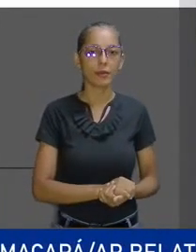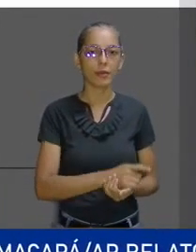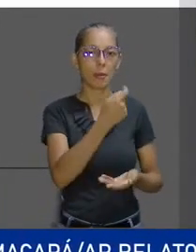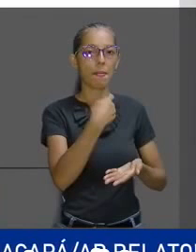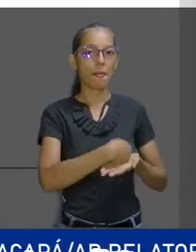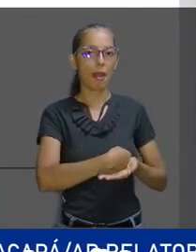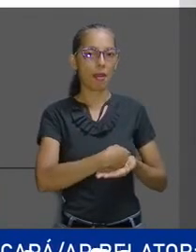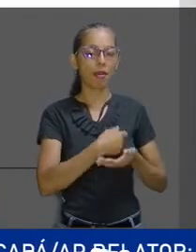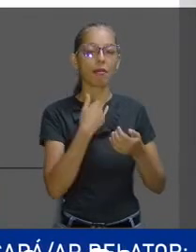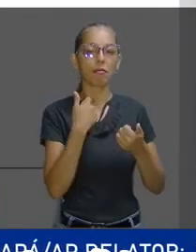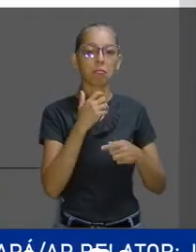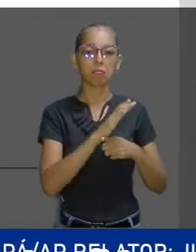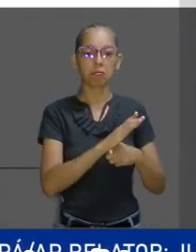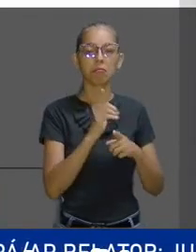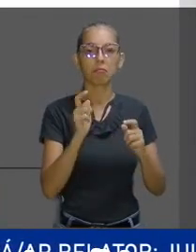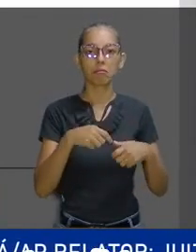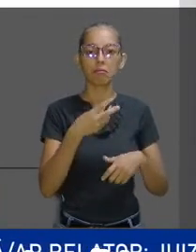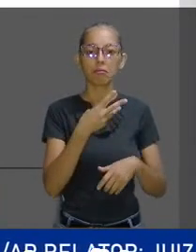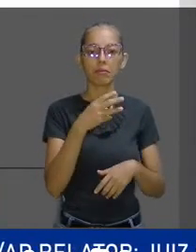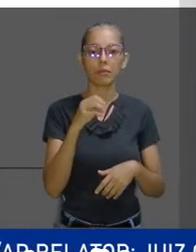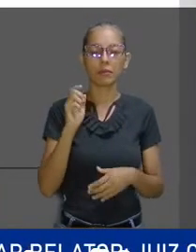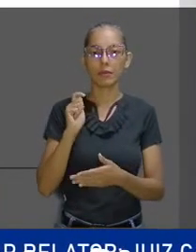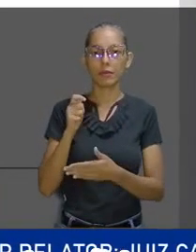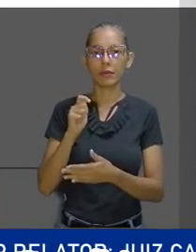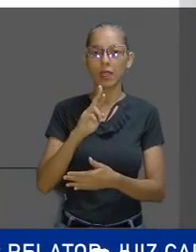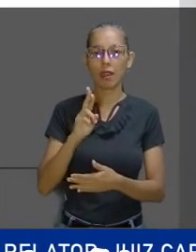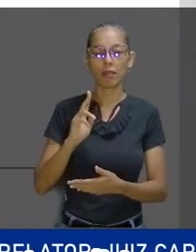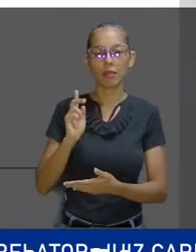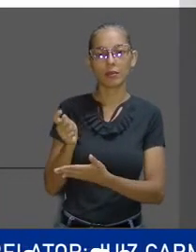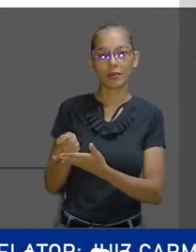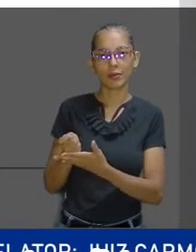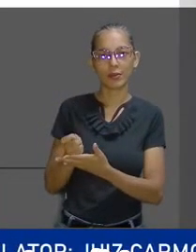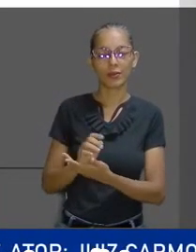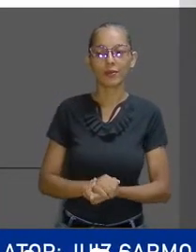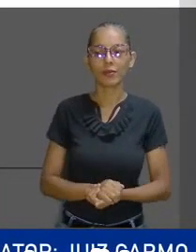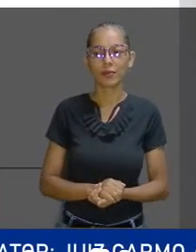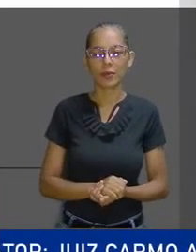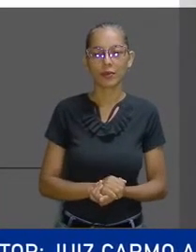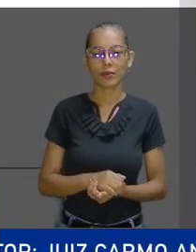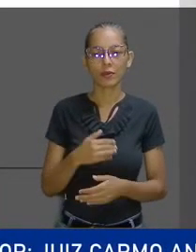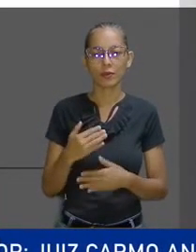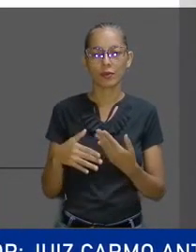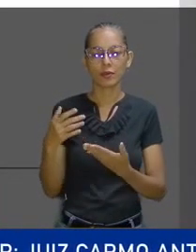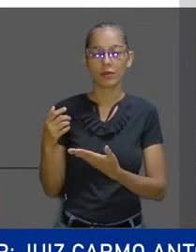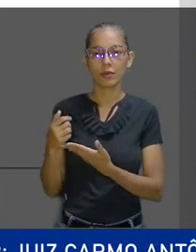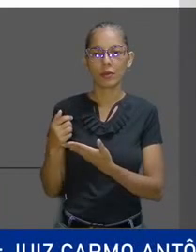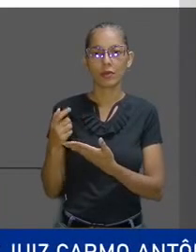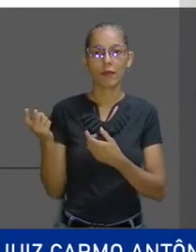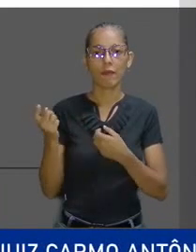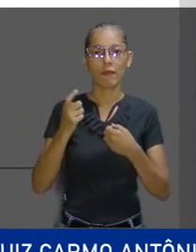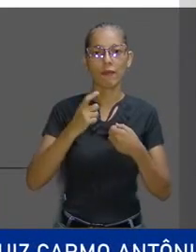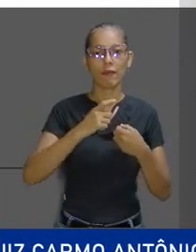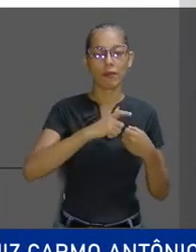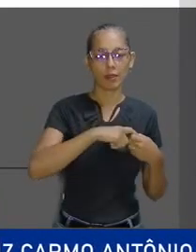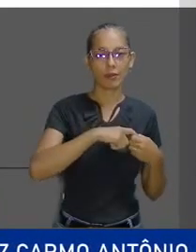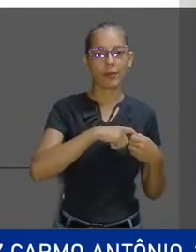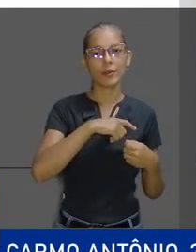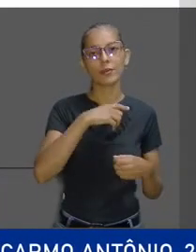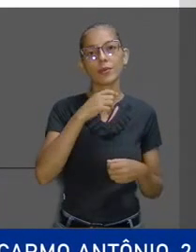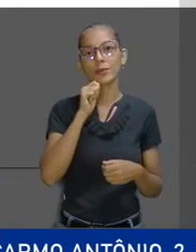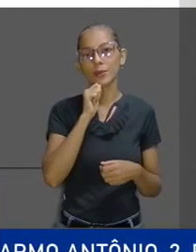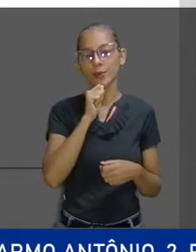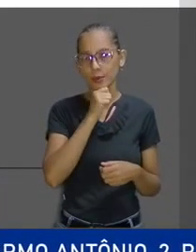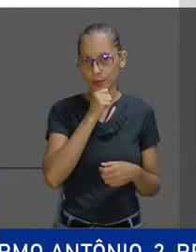R$300. E ainda, em Macapá, ambos os investigados foram até um atacadista adquirir as cestas básicas que posteriormente